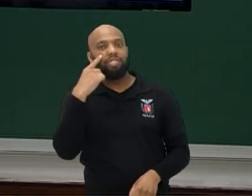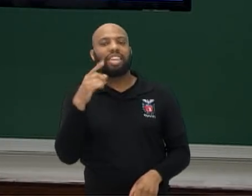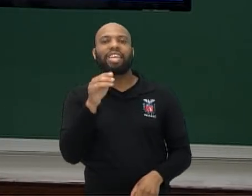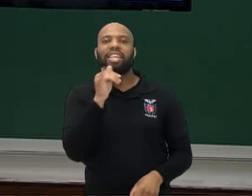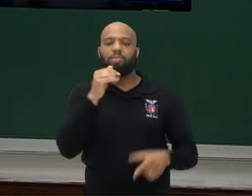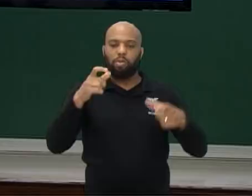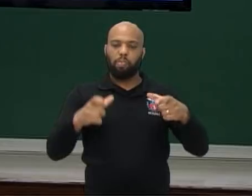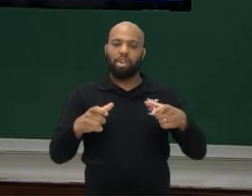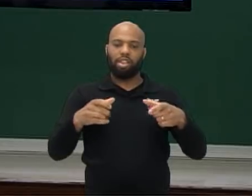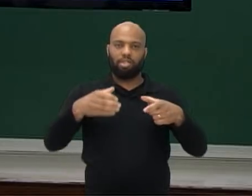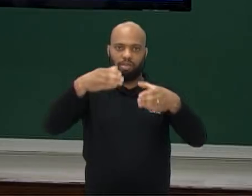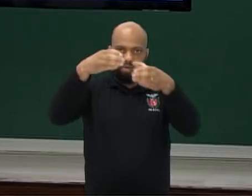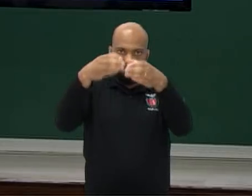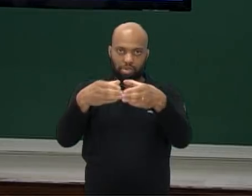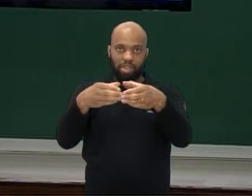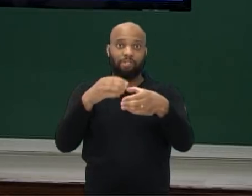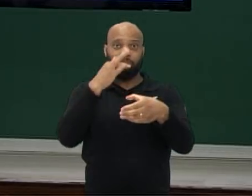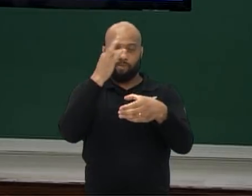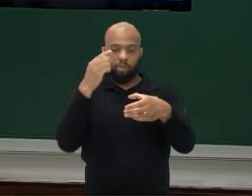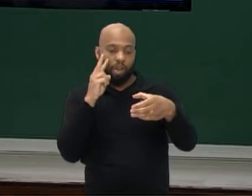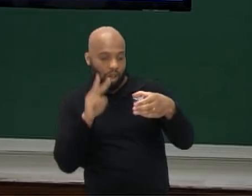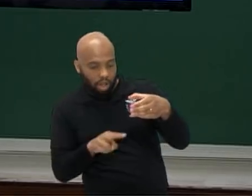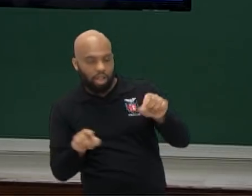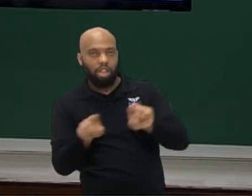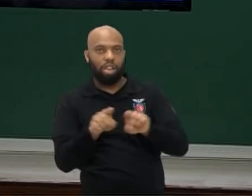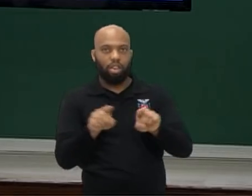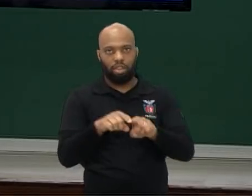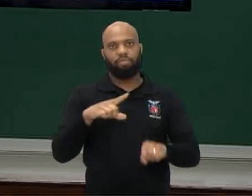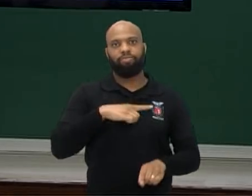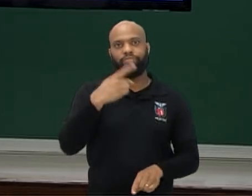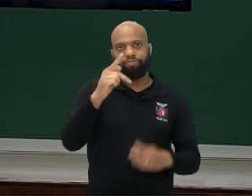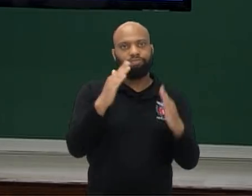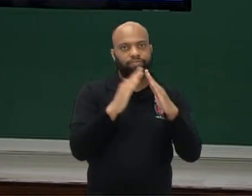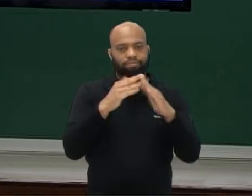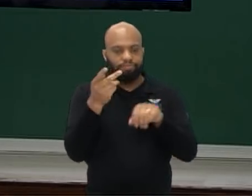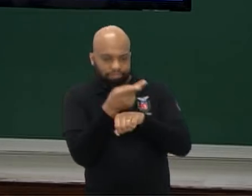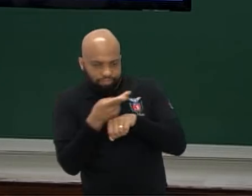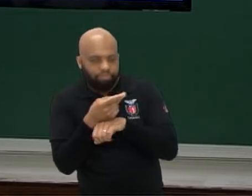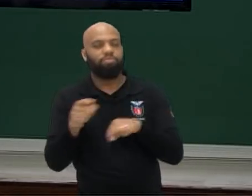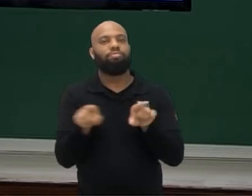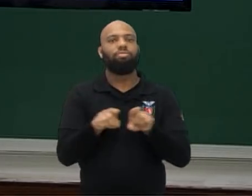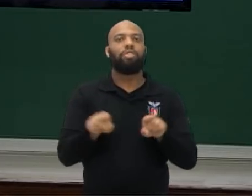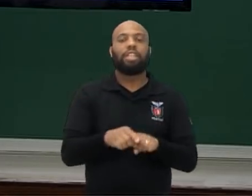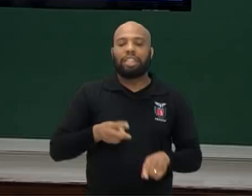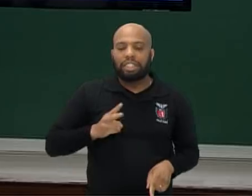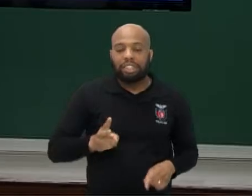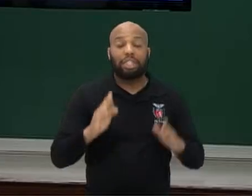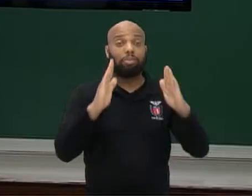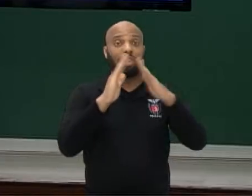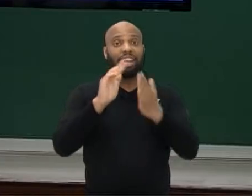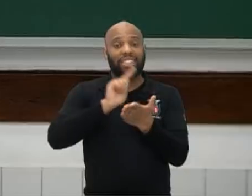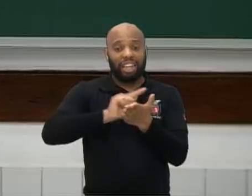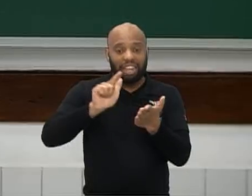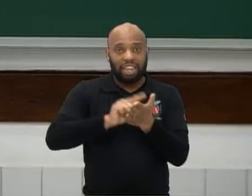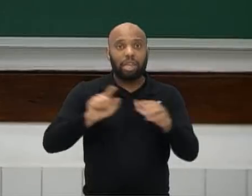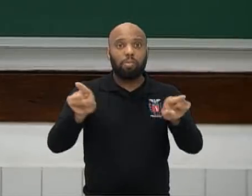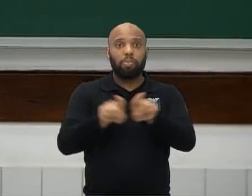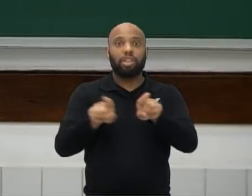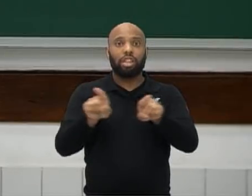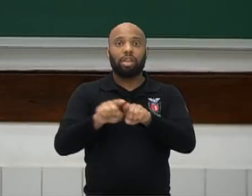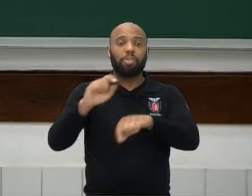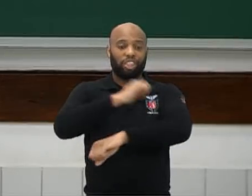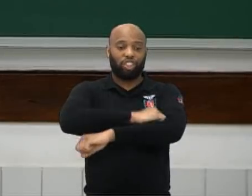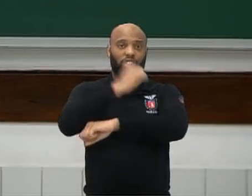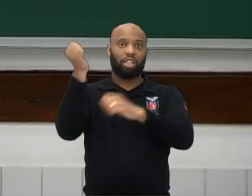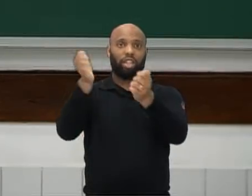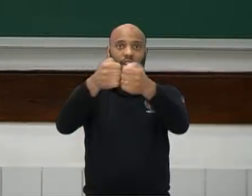do animal, a calha da casa, então. E manter sempre a casa limpa e arejada. Por causa do